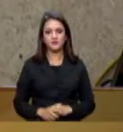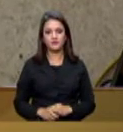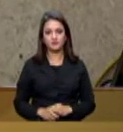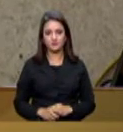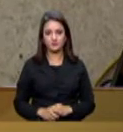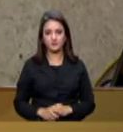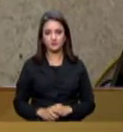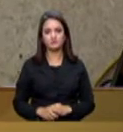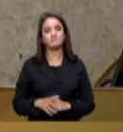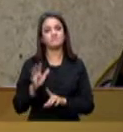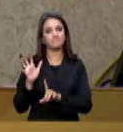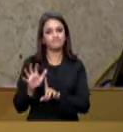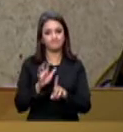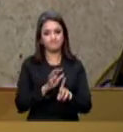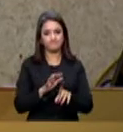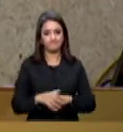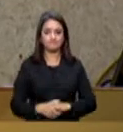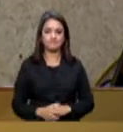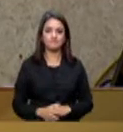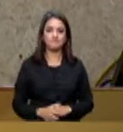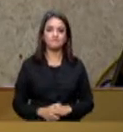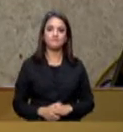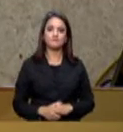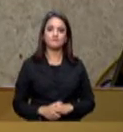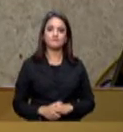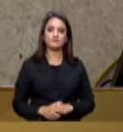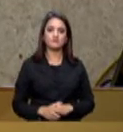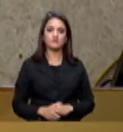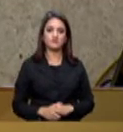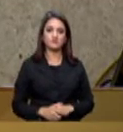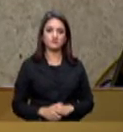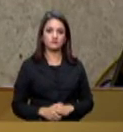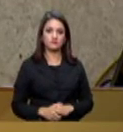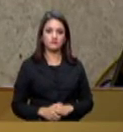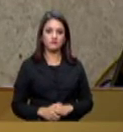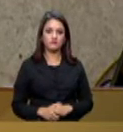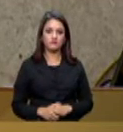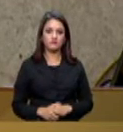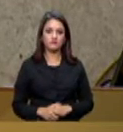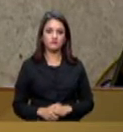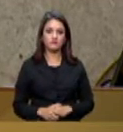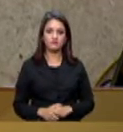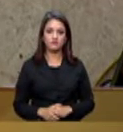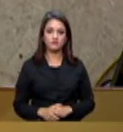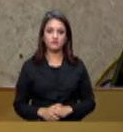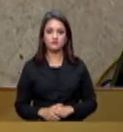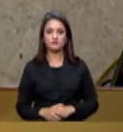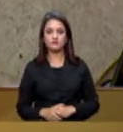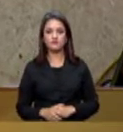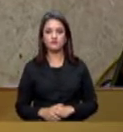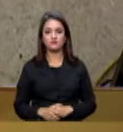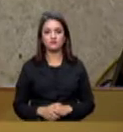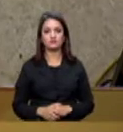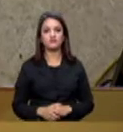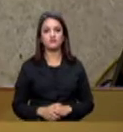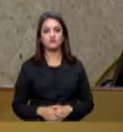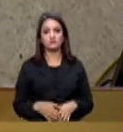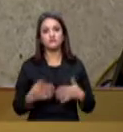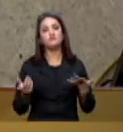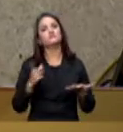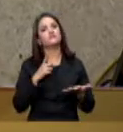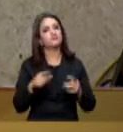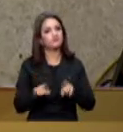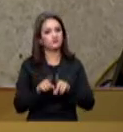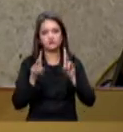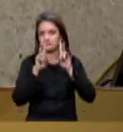dessa intervenção. E aqui, Sua Excelência trata exatamente também desse